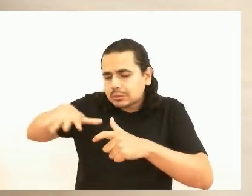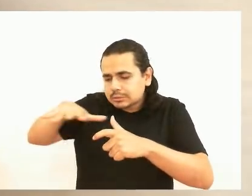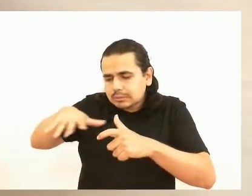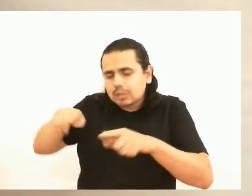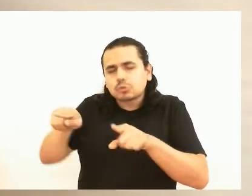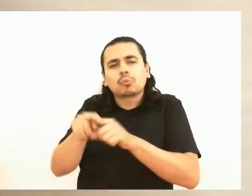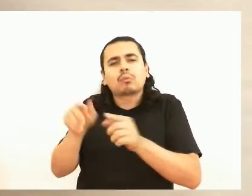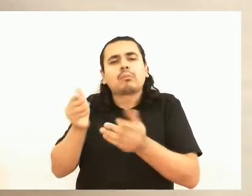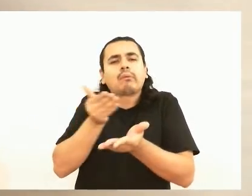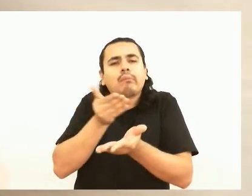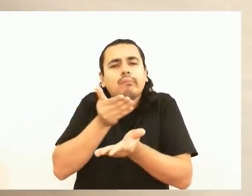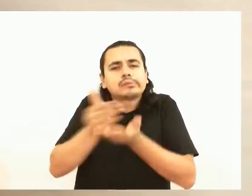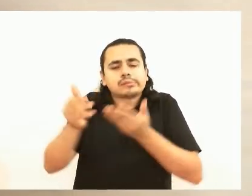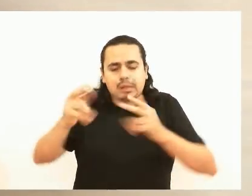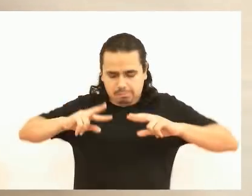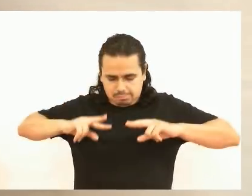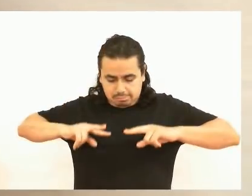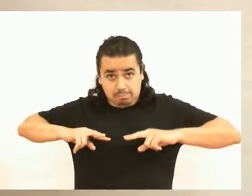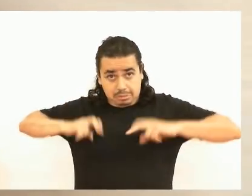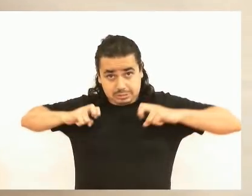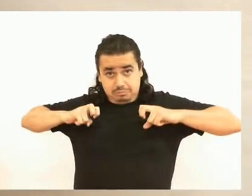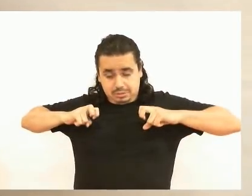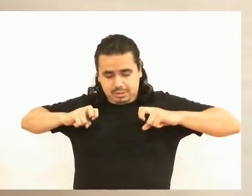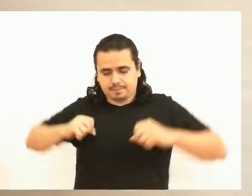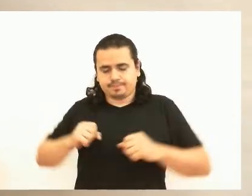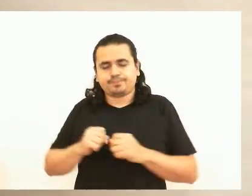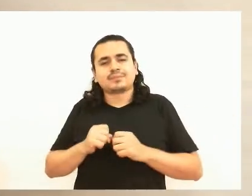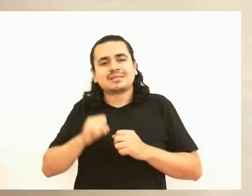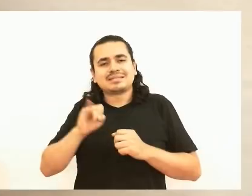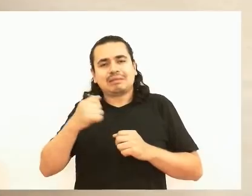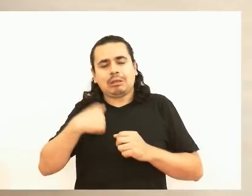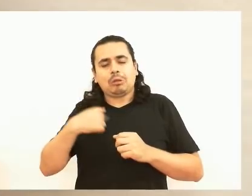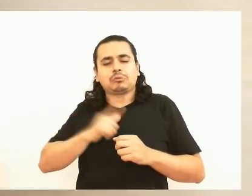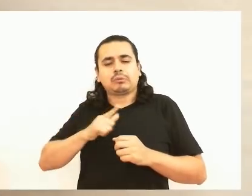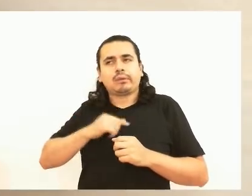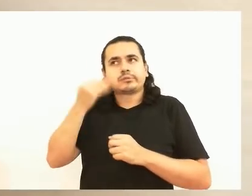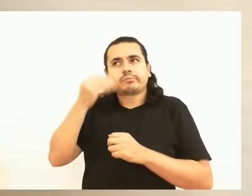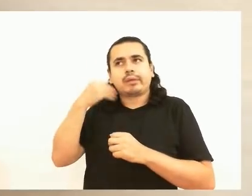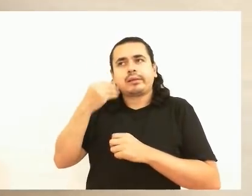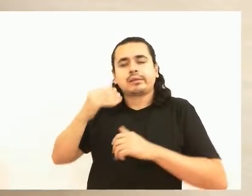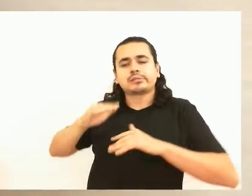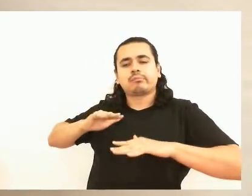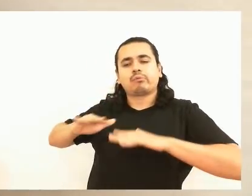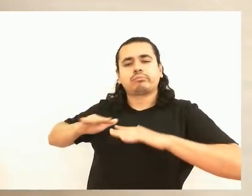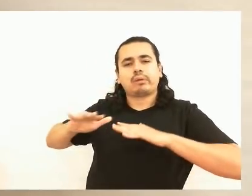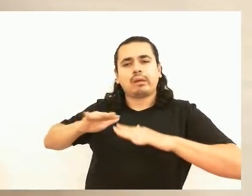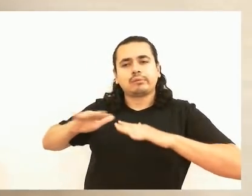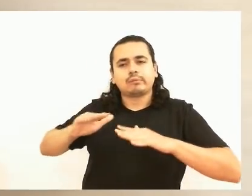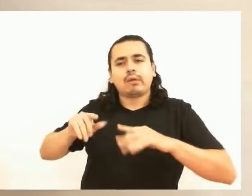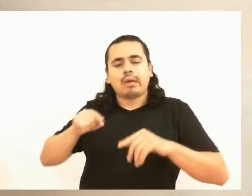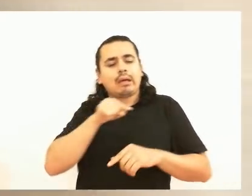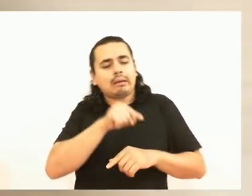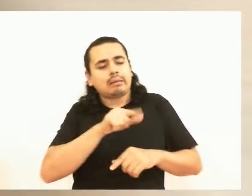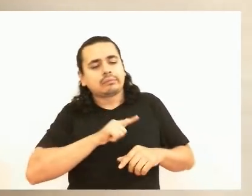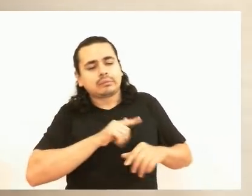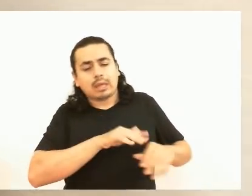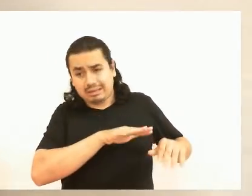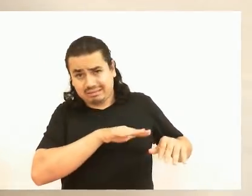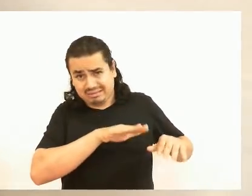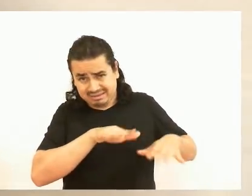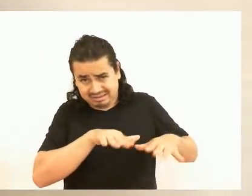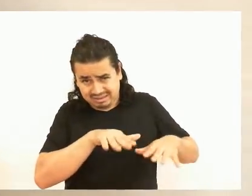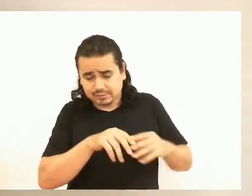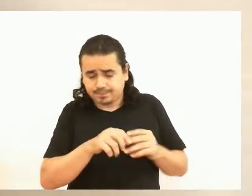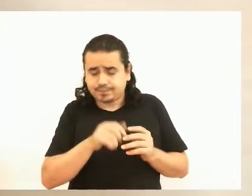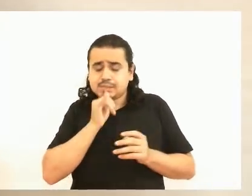perceber então se eu tenho a experiência do movimento e tem uma criança necks